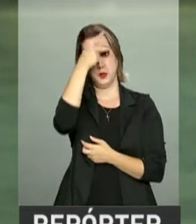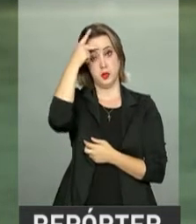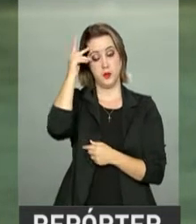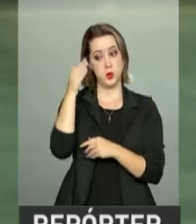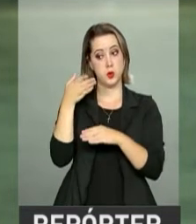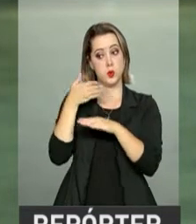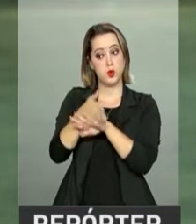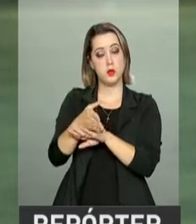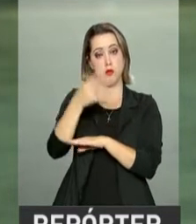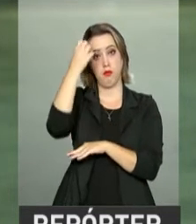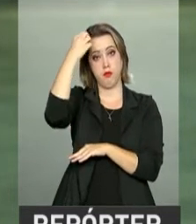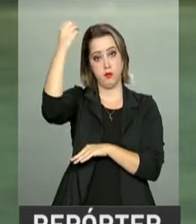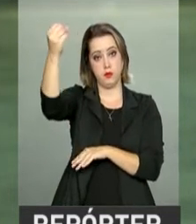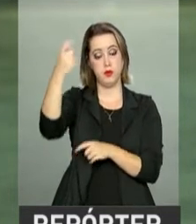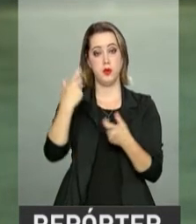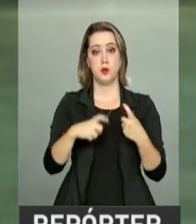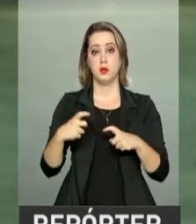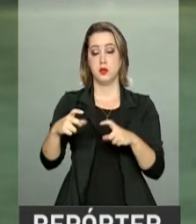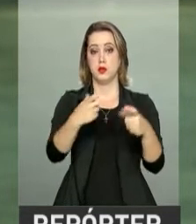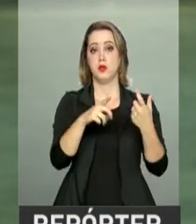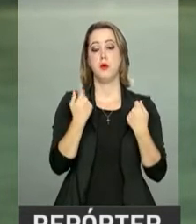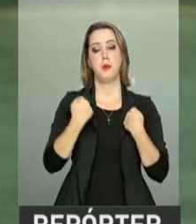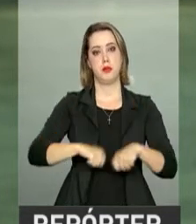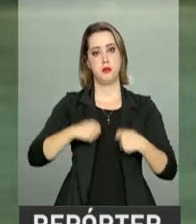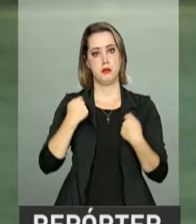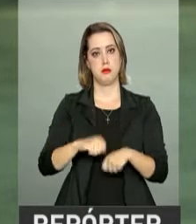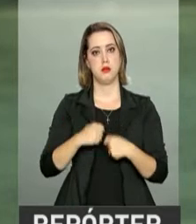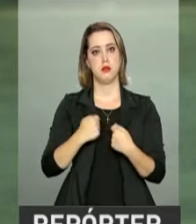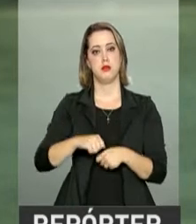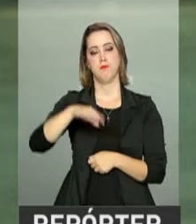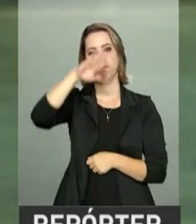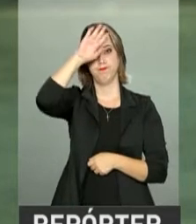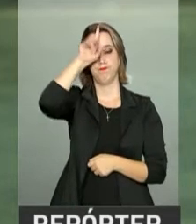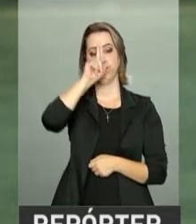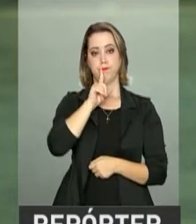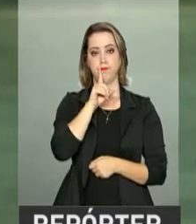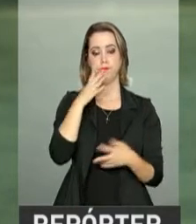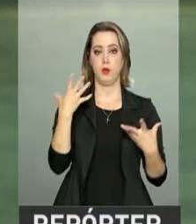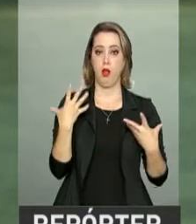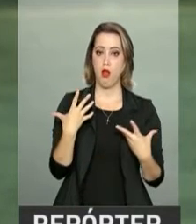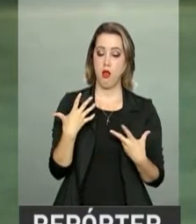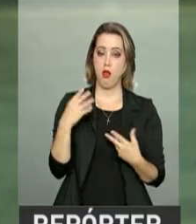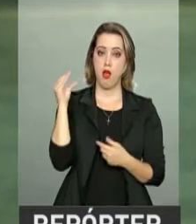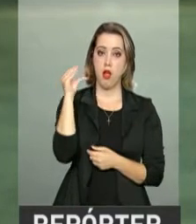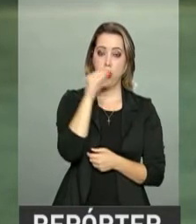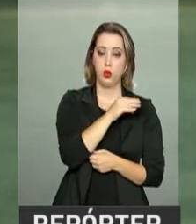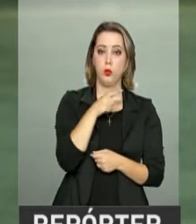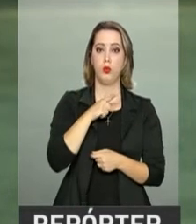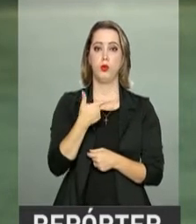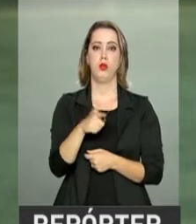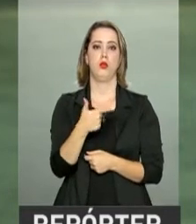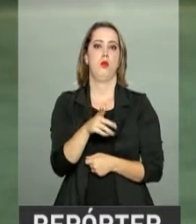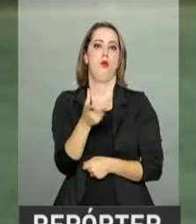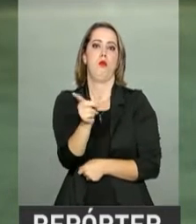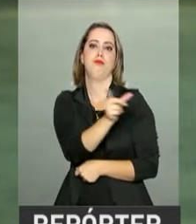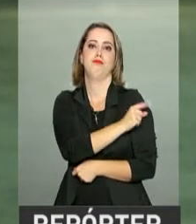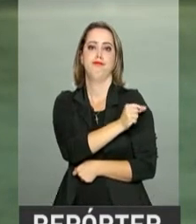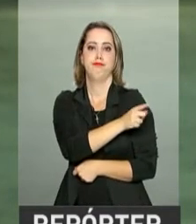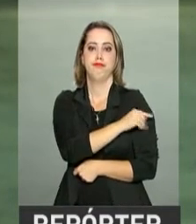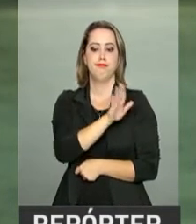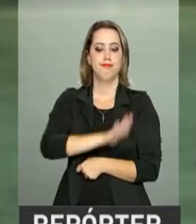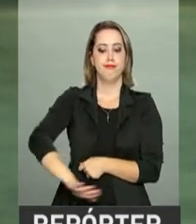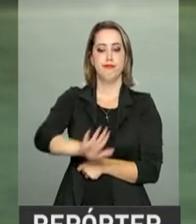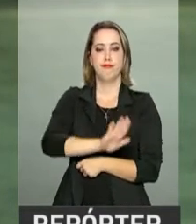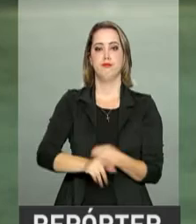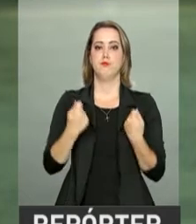regiões o ministério da saúde recomenda a vacinação no caso de adultos que não tomaram as doses na infância